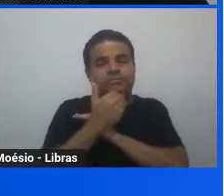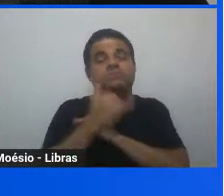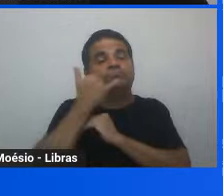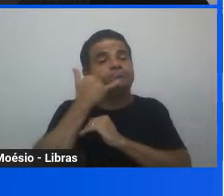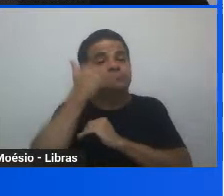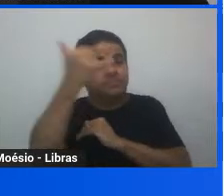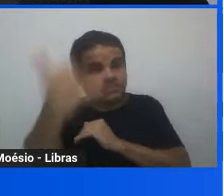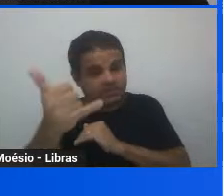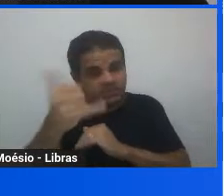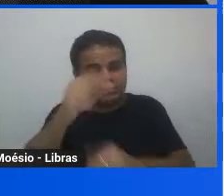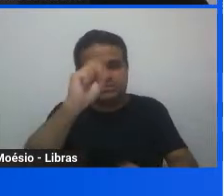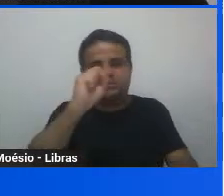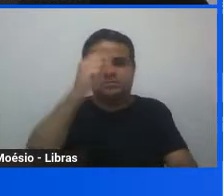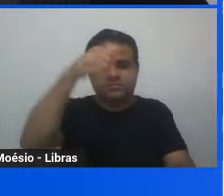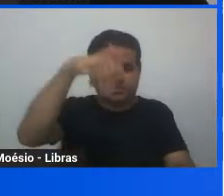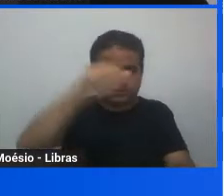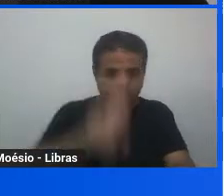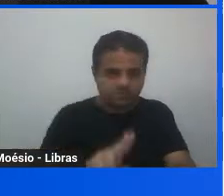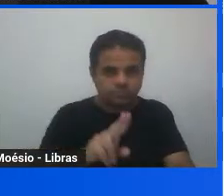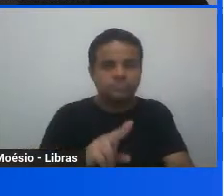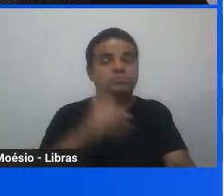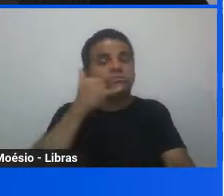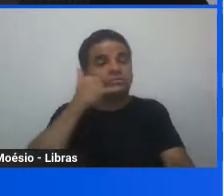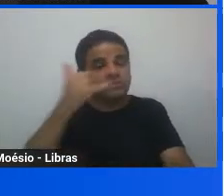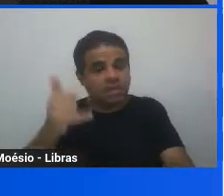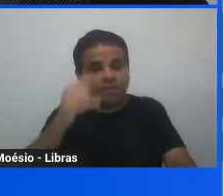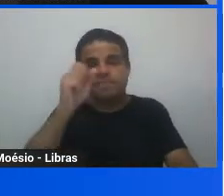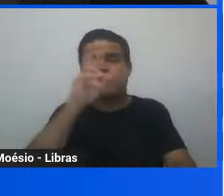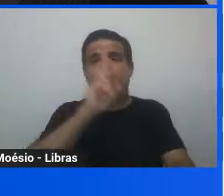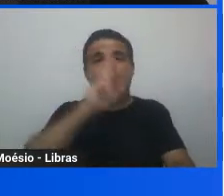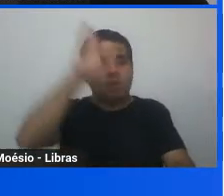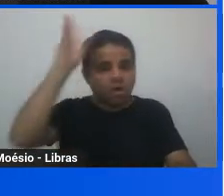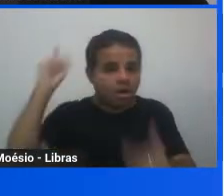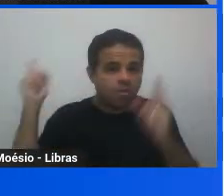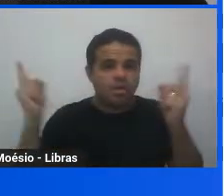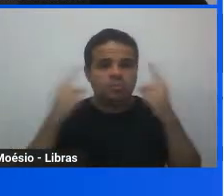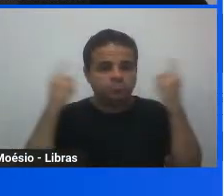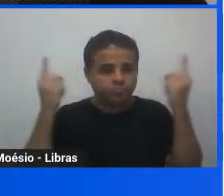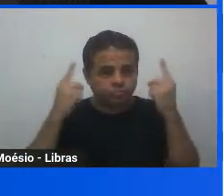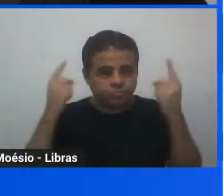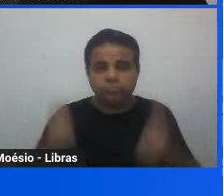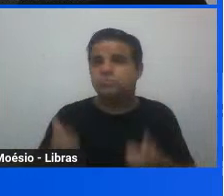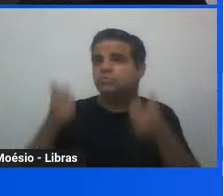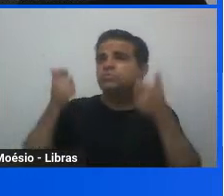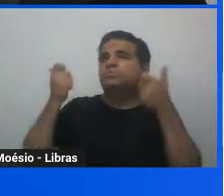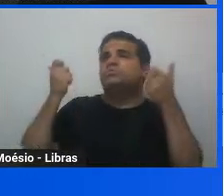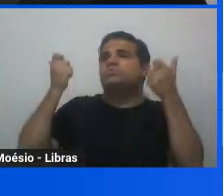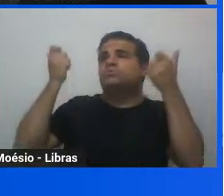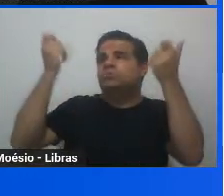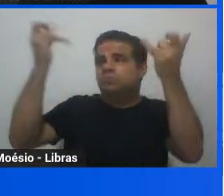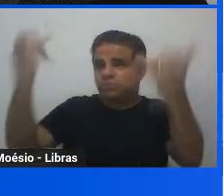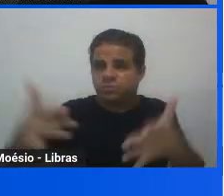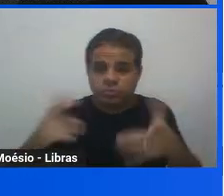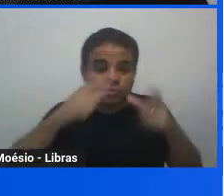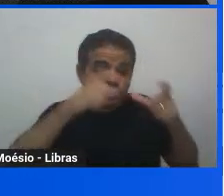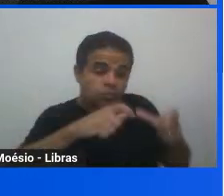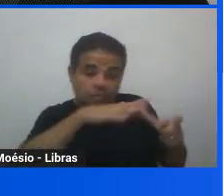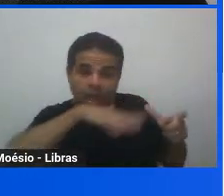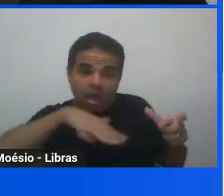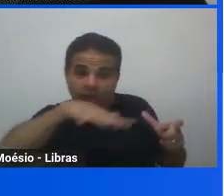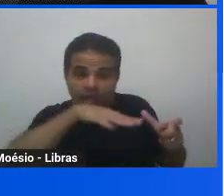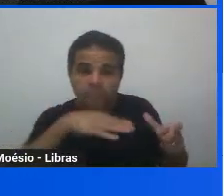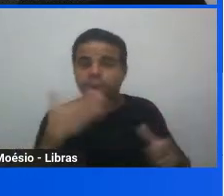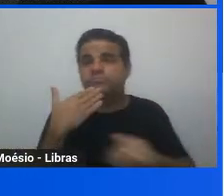para o SAMU, vou ligar para o bombeiro. Vou dizer o que aconteceu, a minha localização e